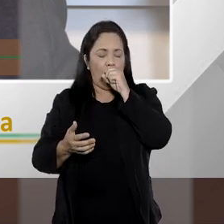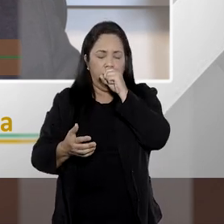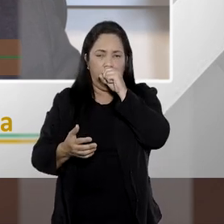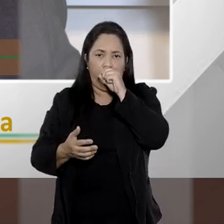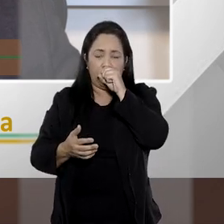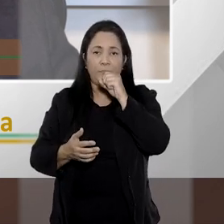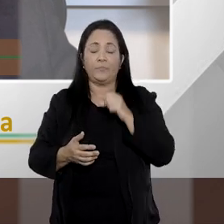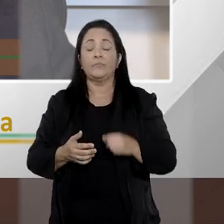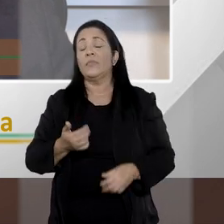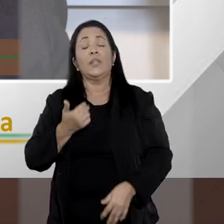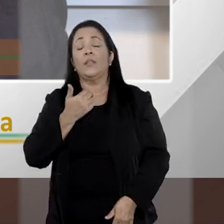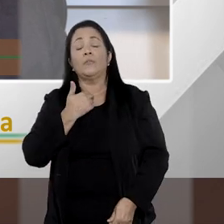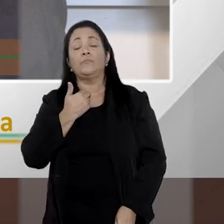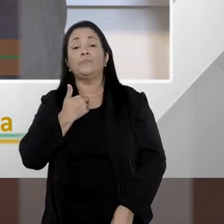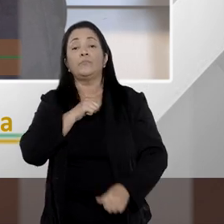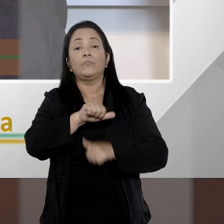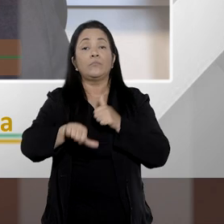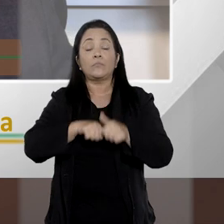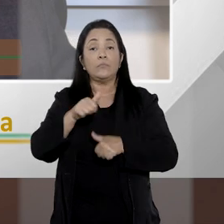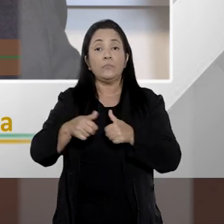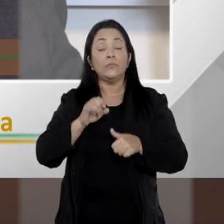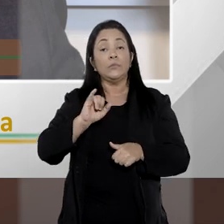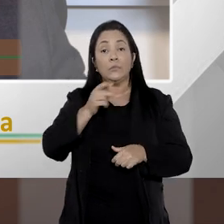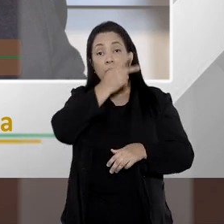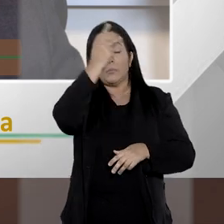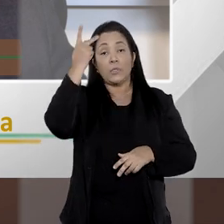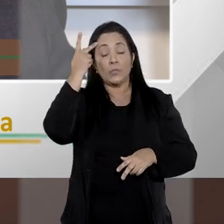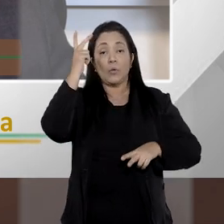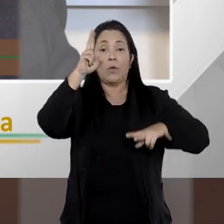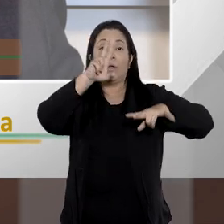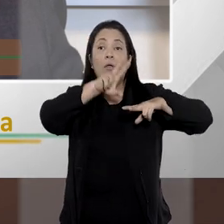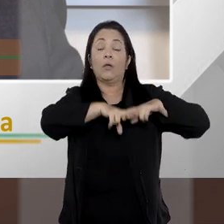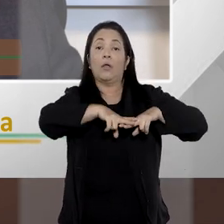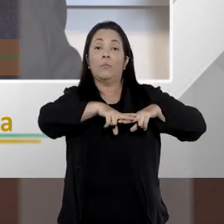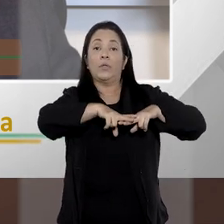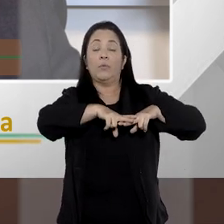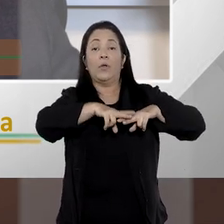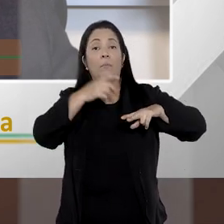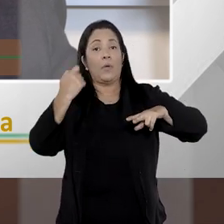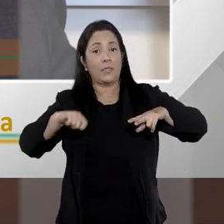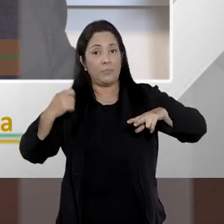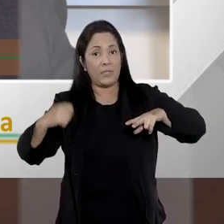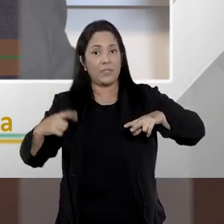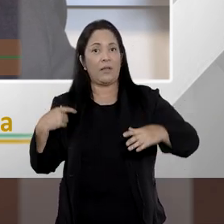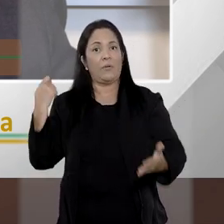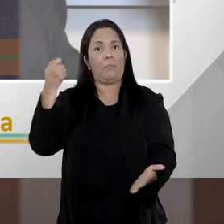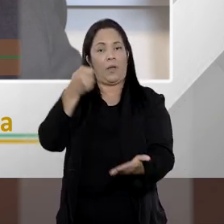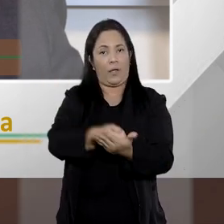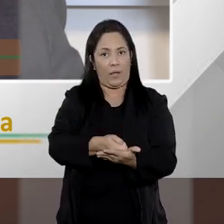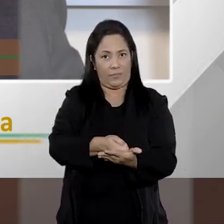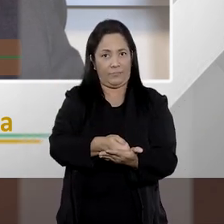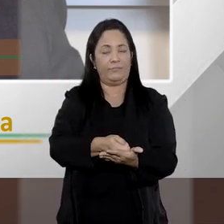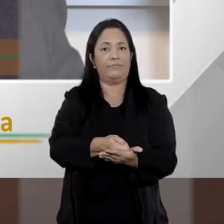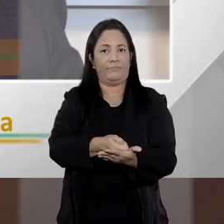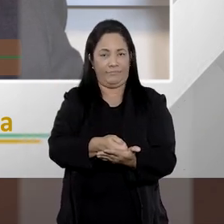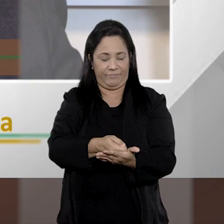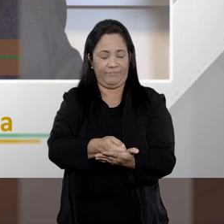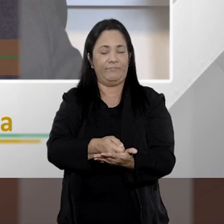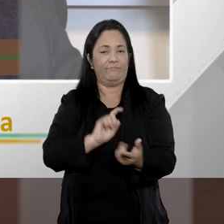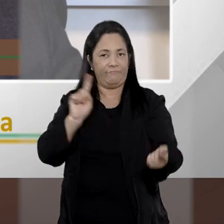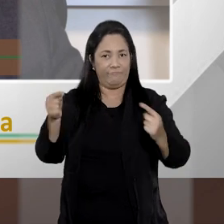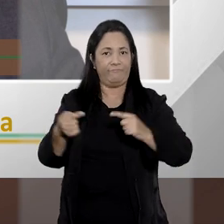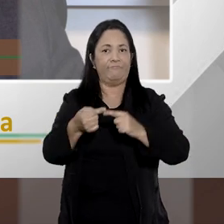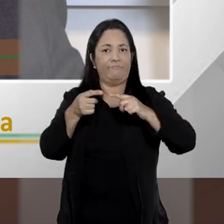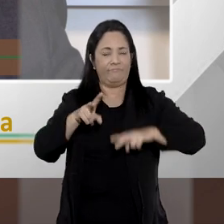da punibilidade, mesmo que cumprida a pena privativa de liberdade, sem o efetivo recolhimento do valor ao qual o indivíduo fora